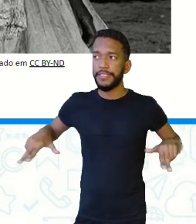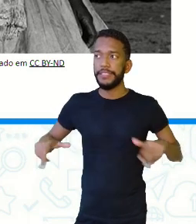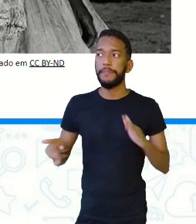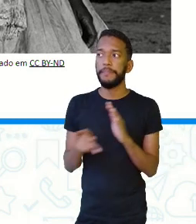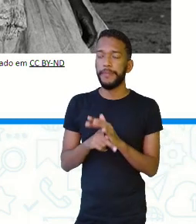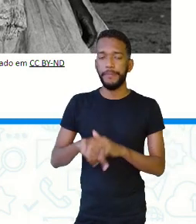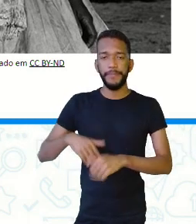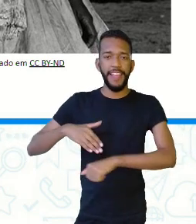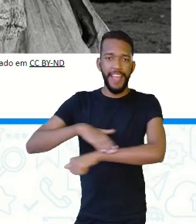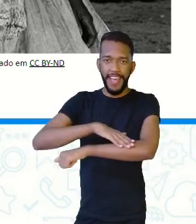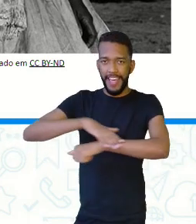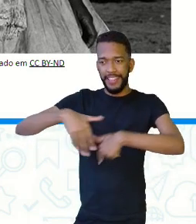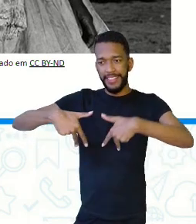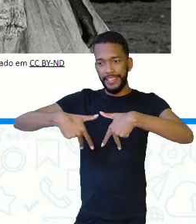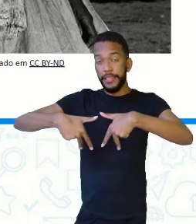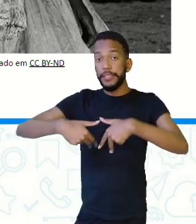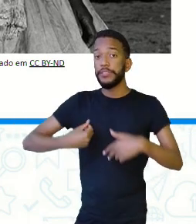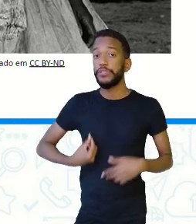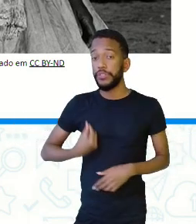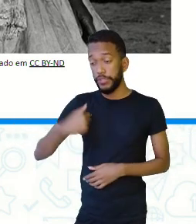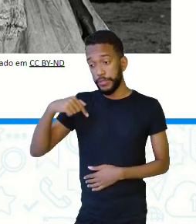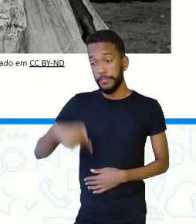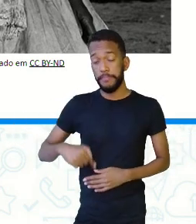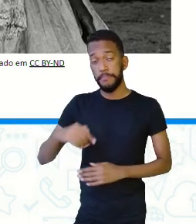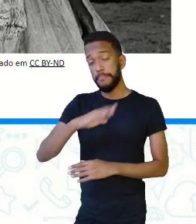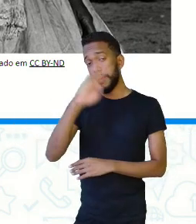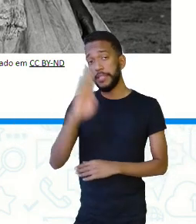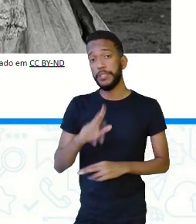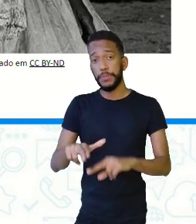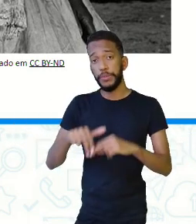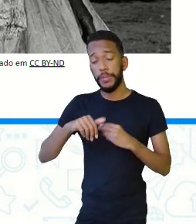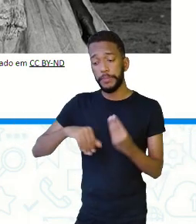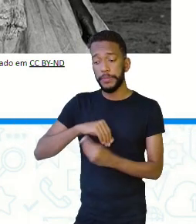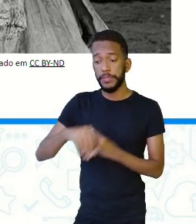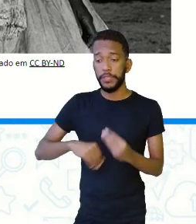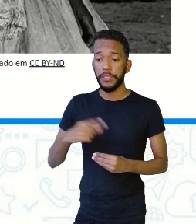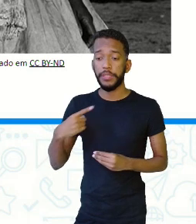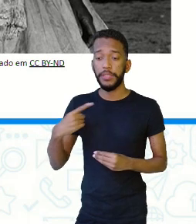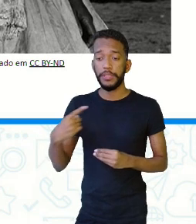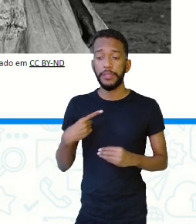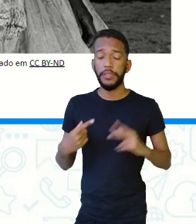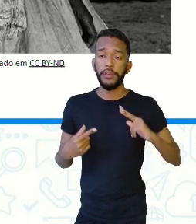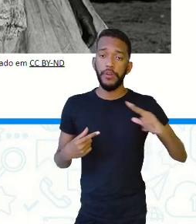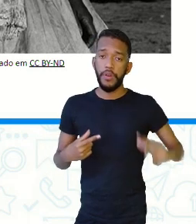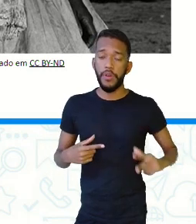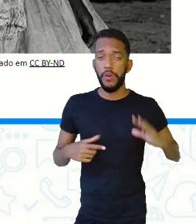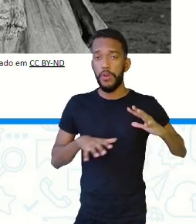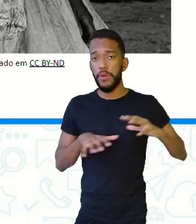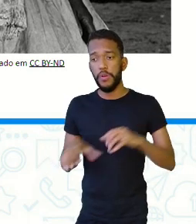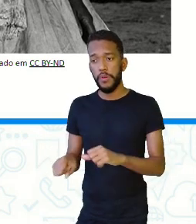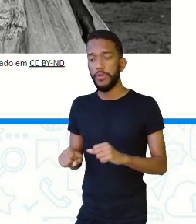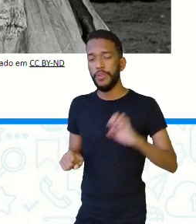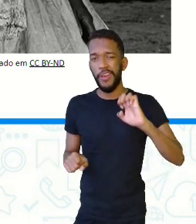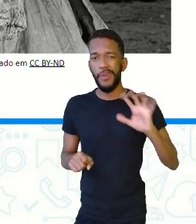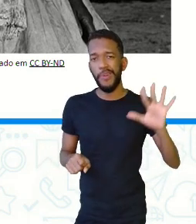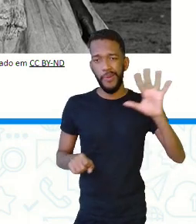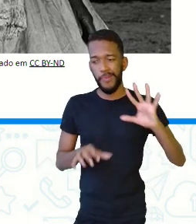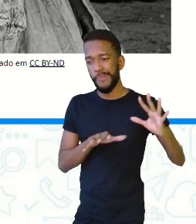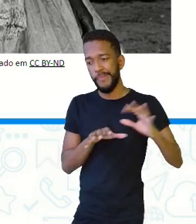étnica verificada no Brasil decorre do processo de miscigenação entre colonos europeus, que eram os